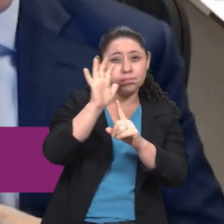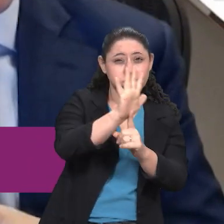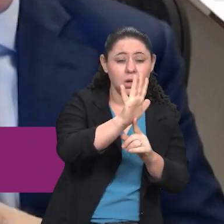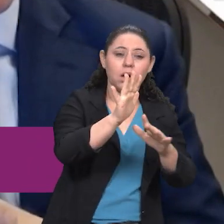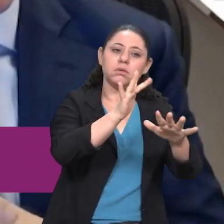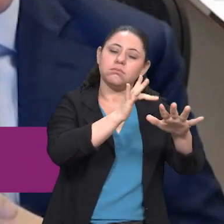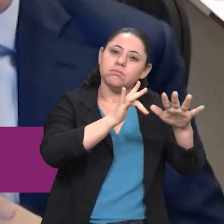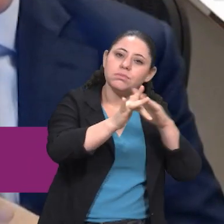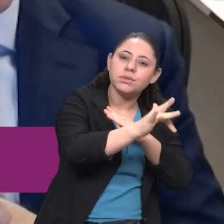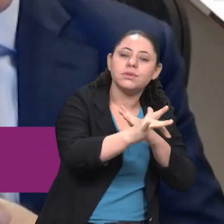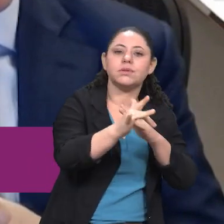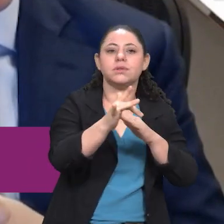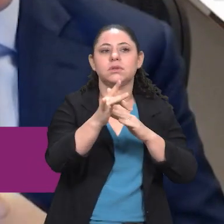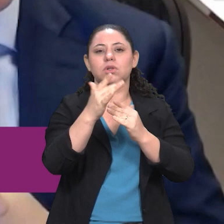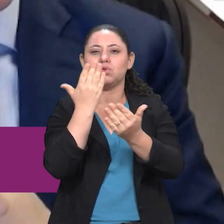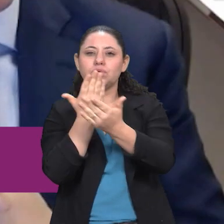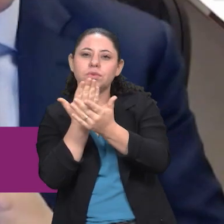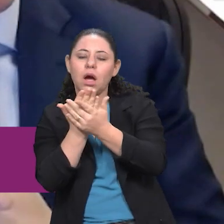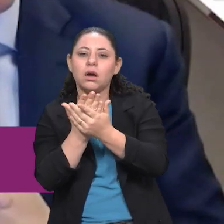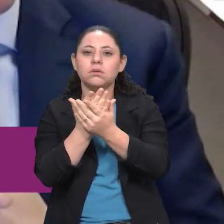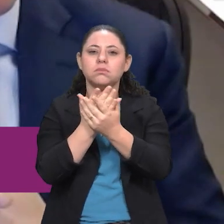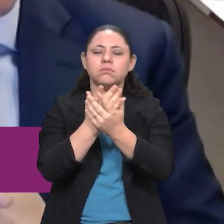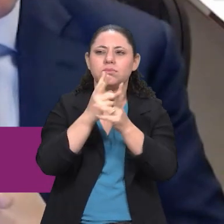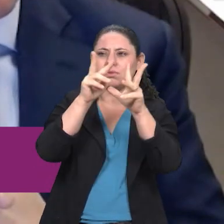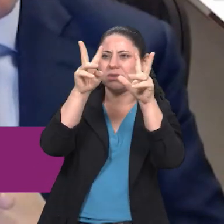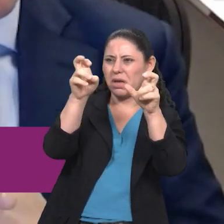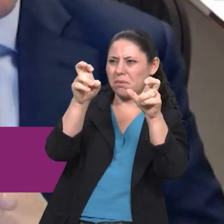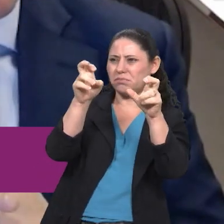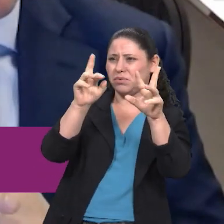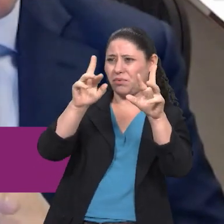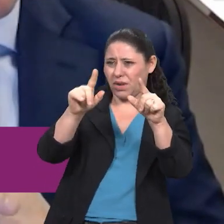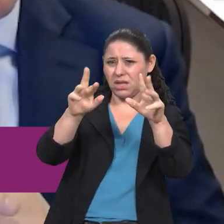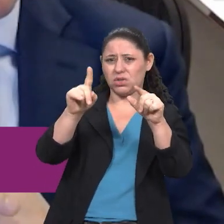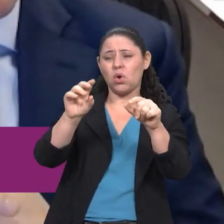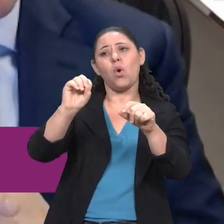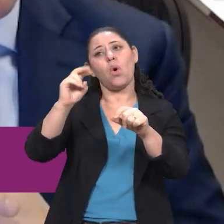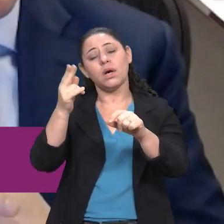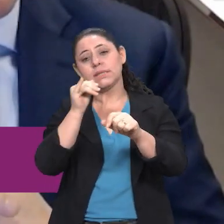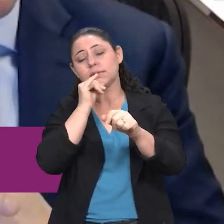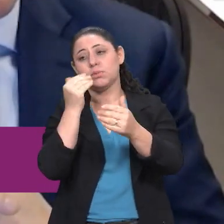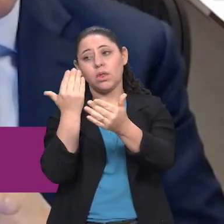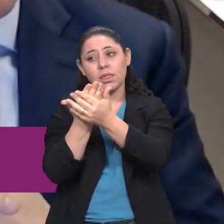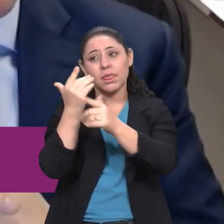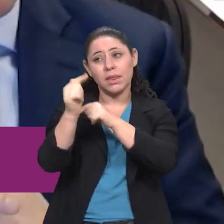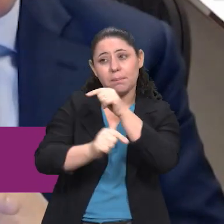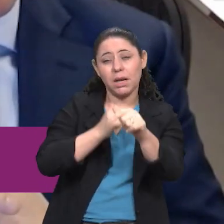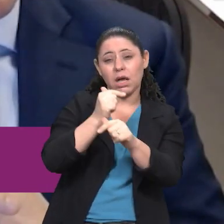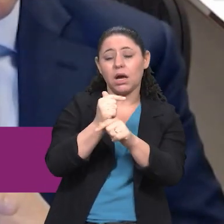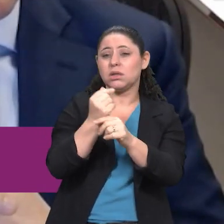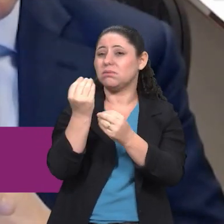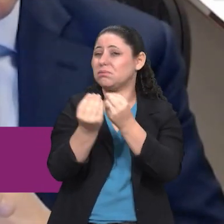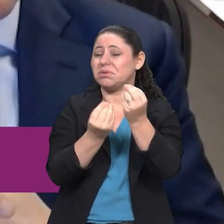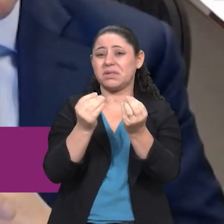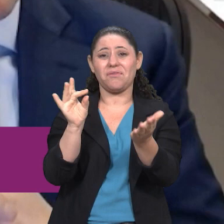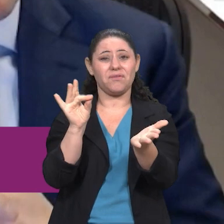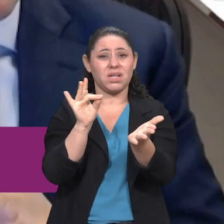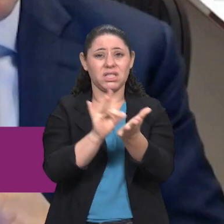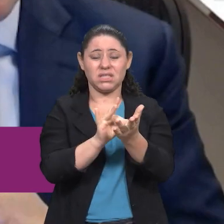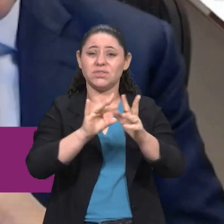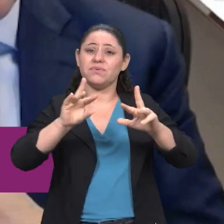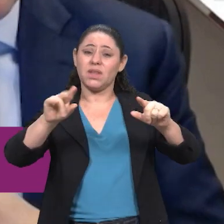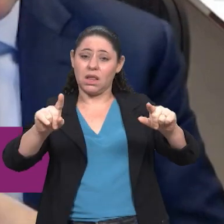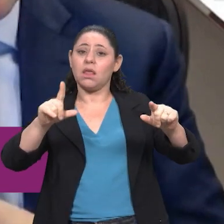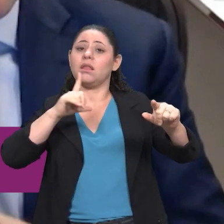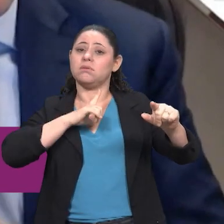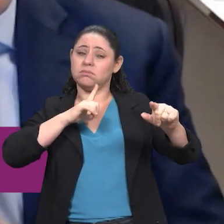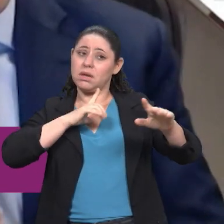tendo que estudar um assunto diferente, ou tendo que reverter, né, toda a causa que vocês estão trabalhando. Como é que é trabalhar nessa realidade onde